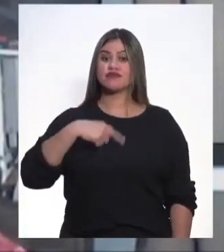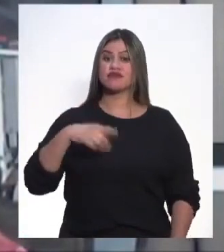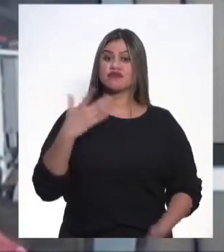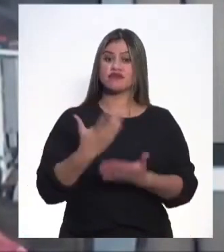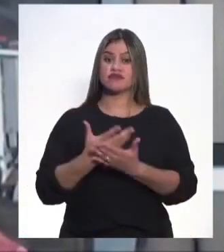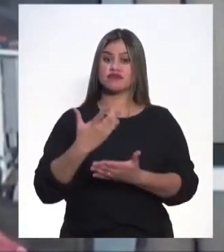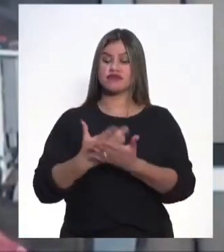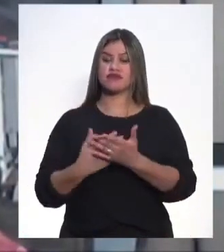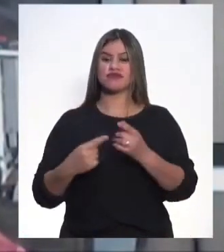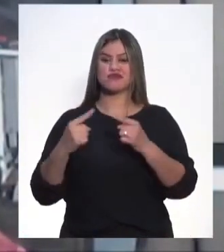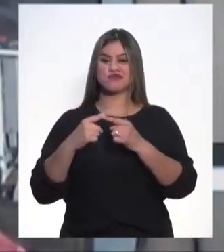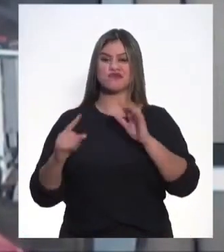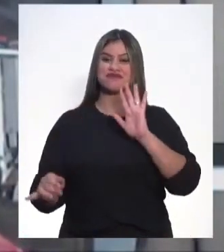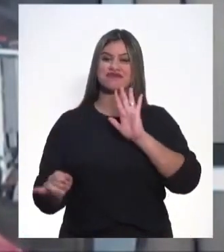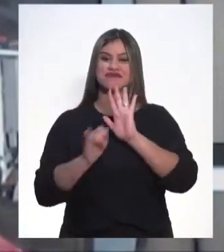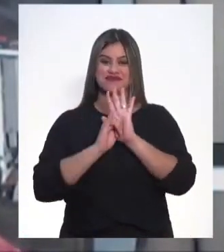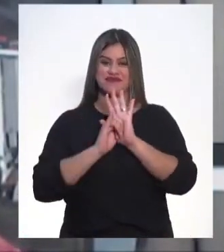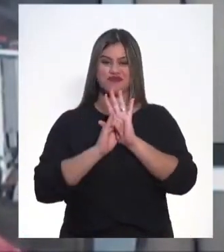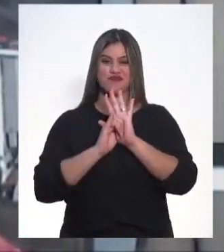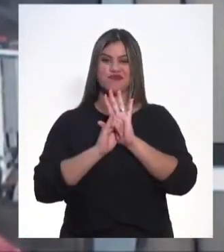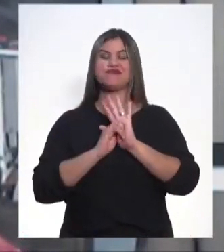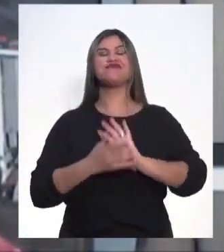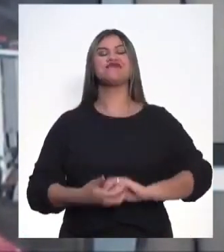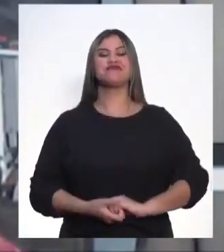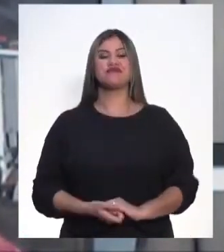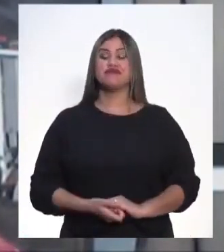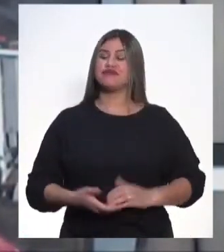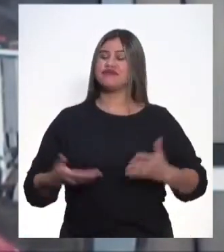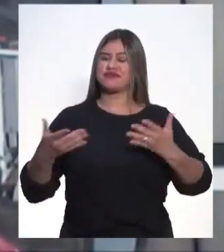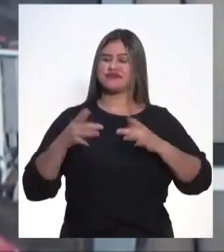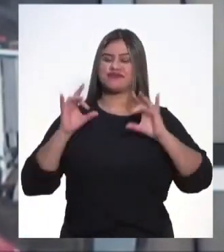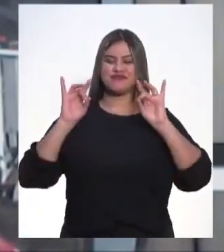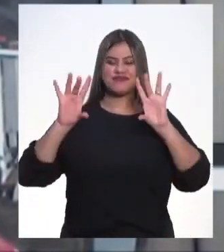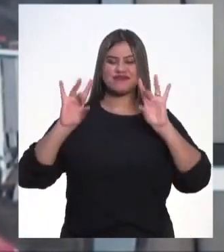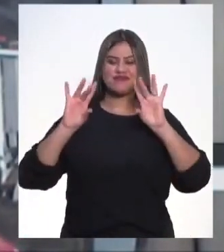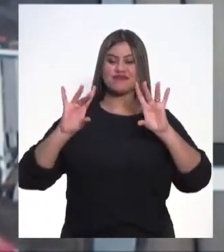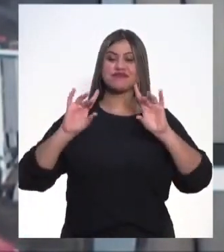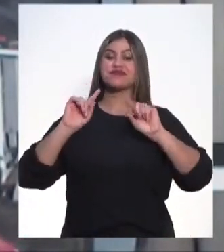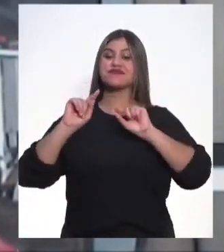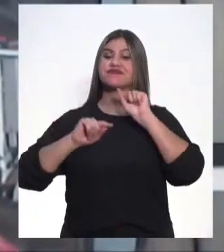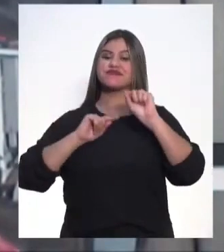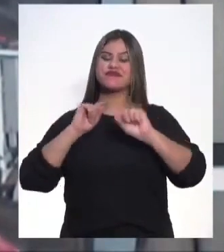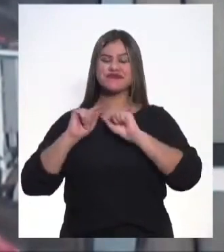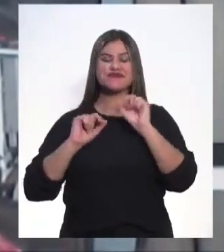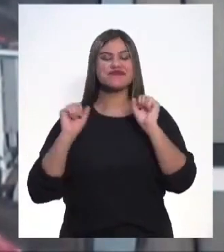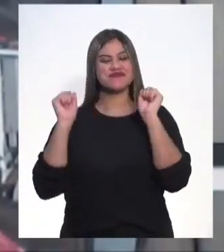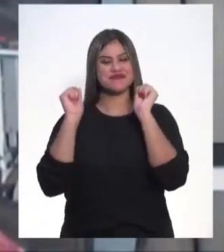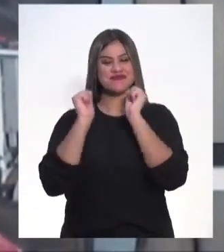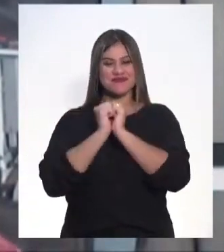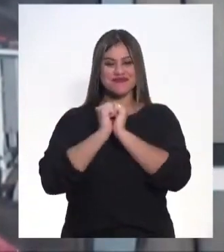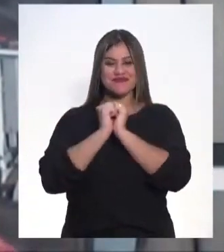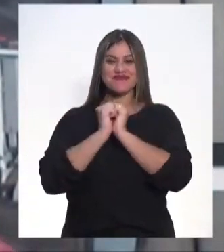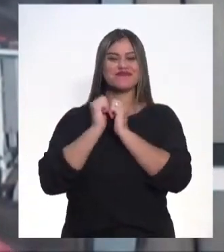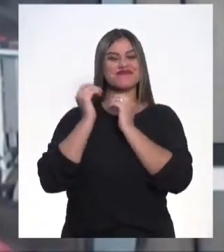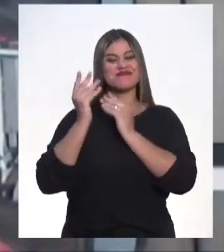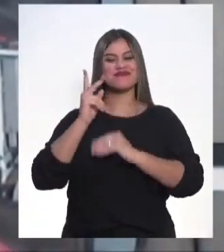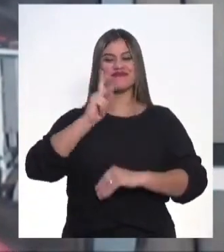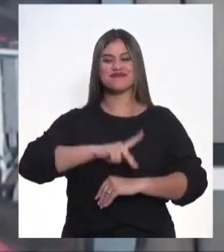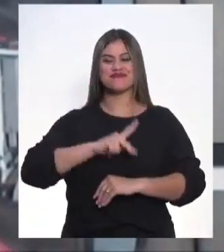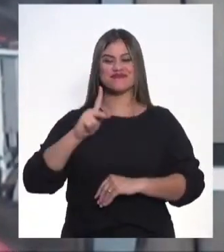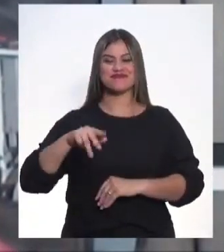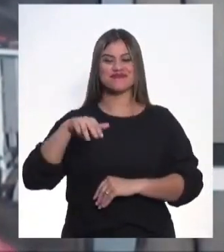sobre identidade e hoje, de maneira muito especial, nós estaremos contando aqui com a participação do querido